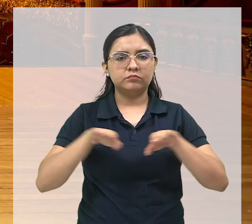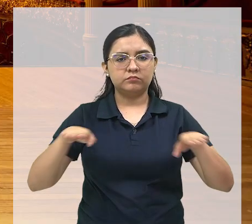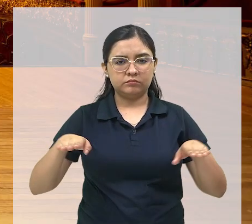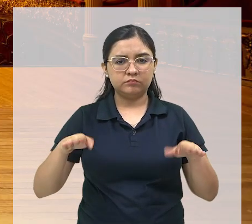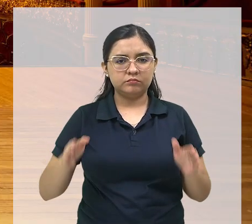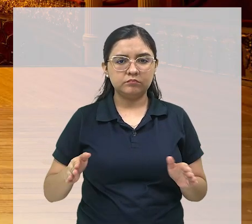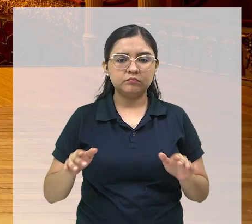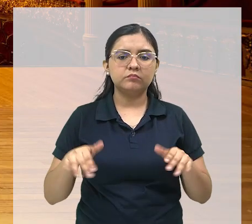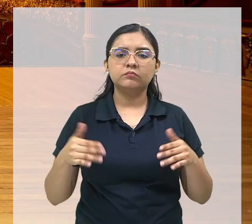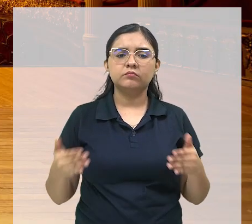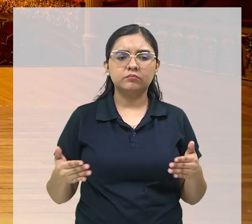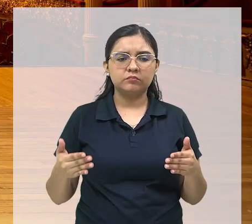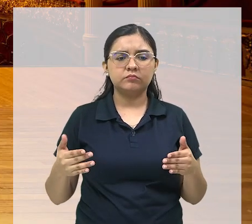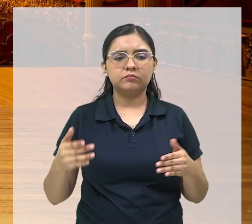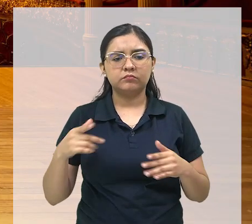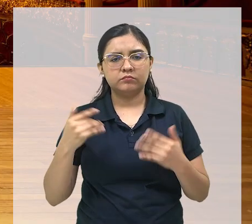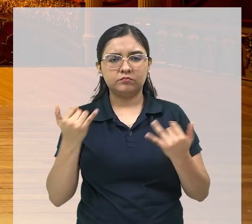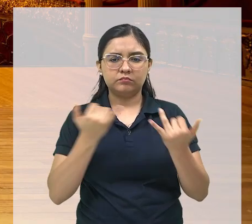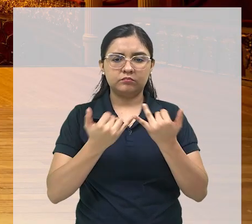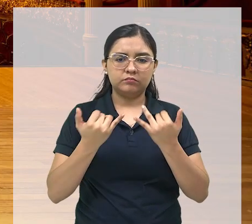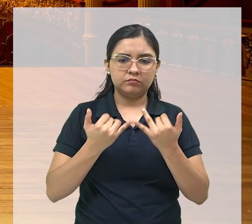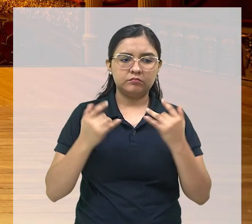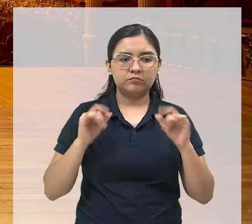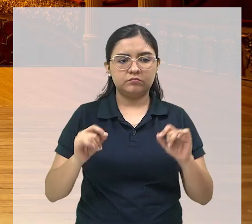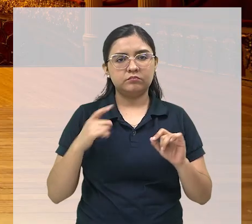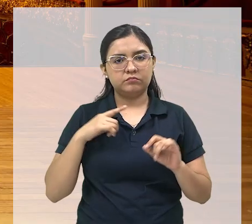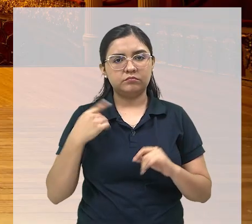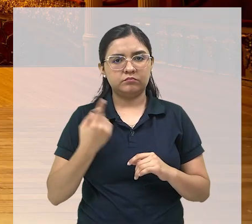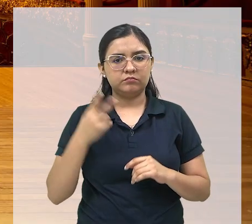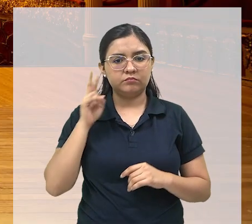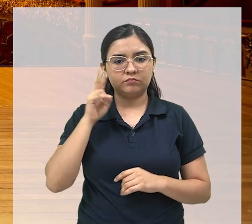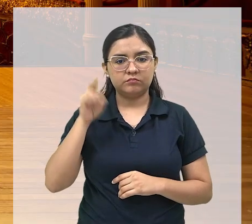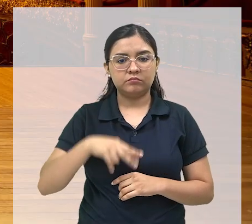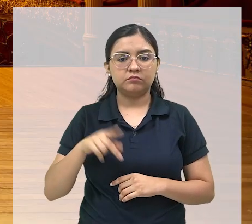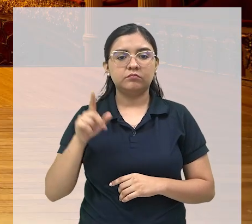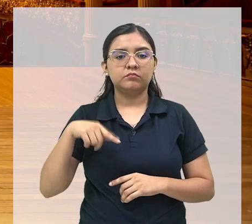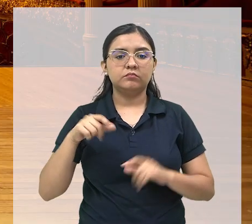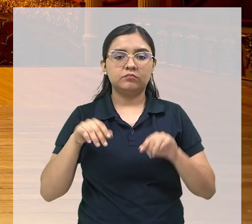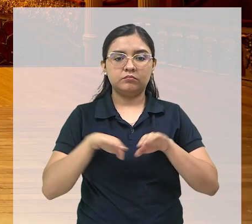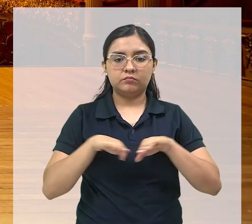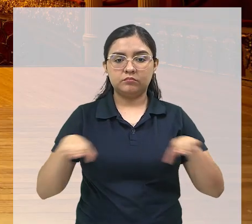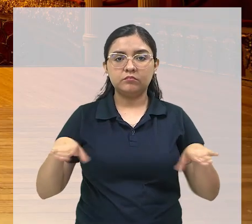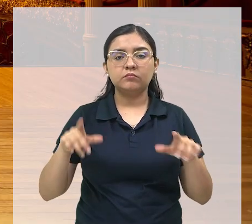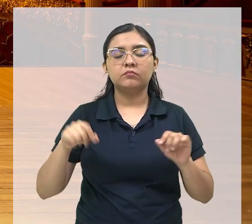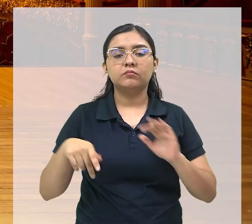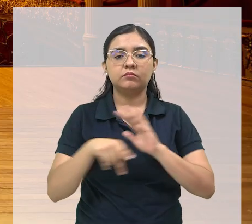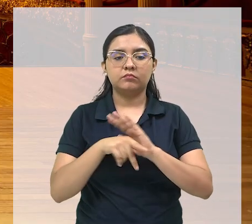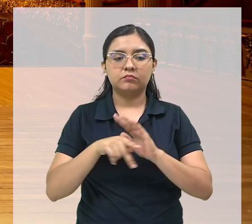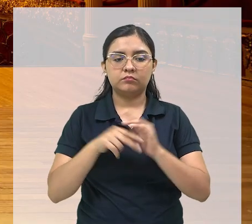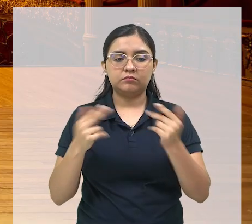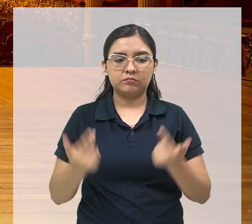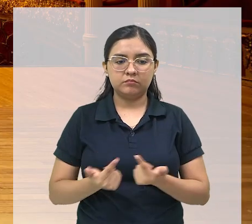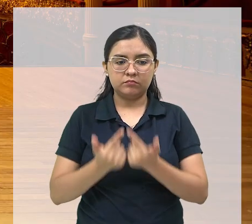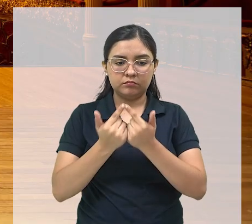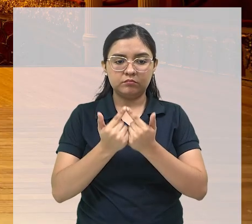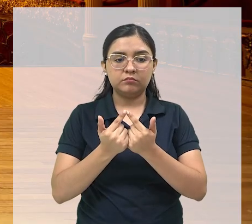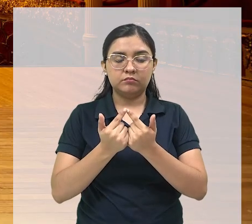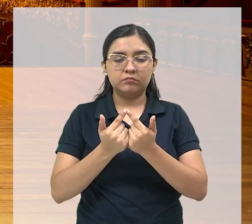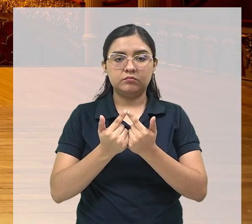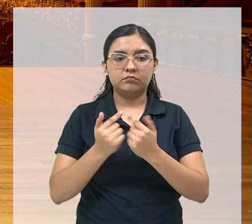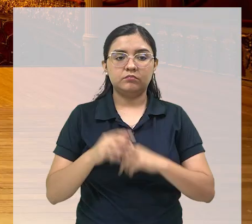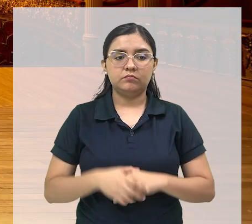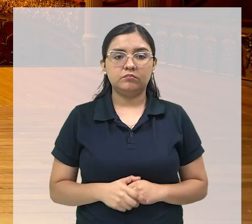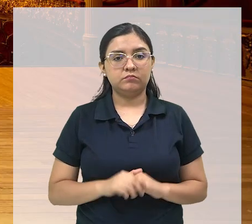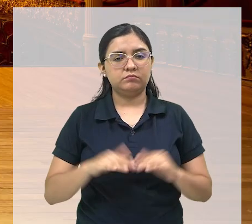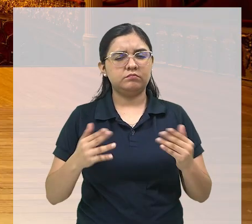percebendo aqui alguma similaridade com algo já visto? Este é o palco do nosso Teatro